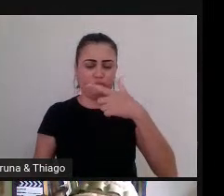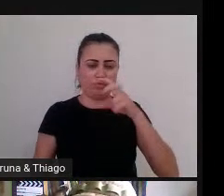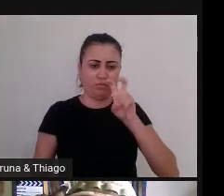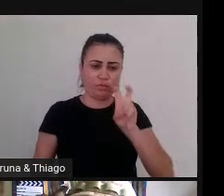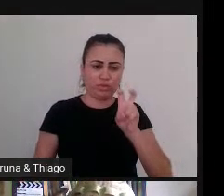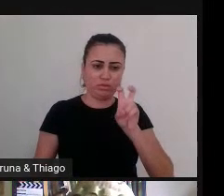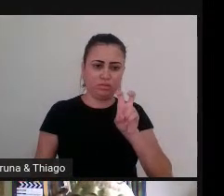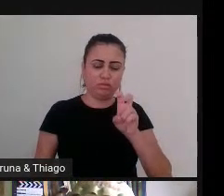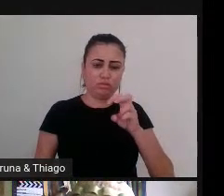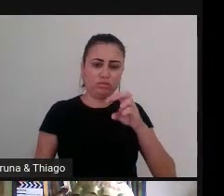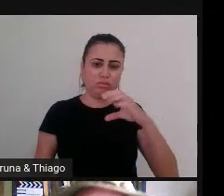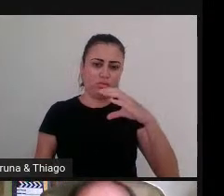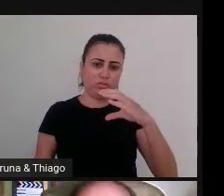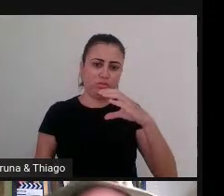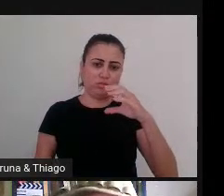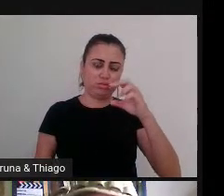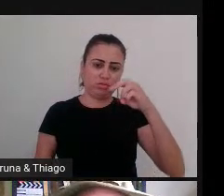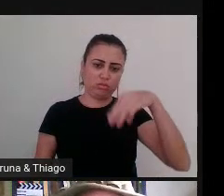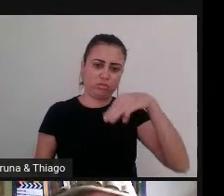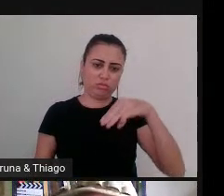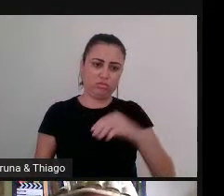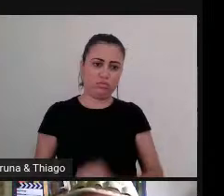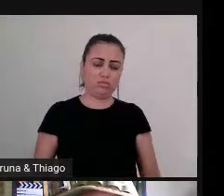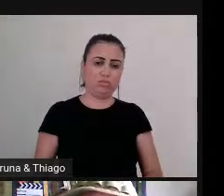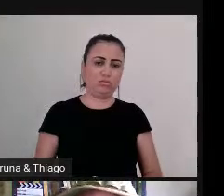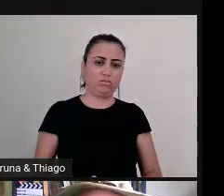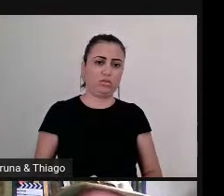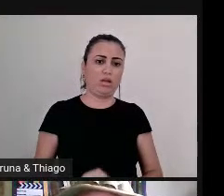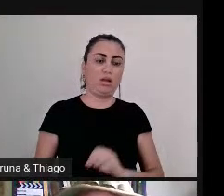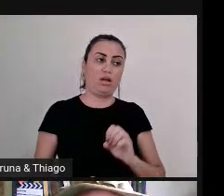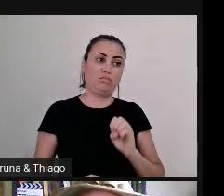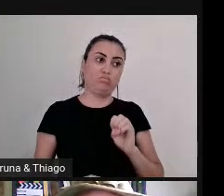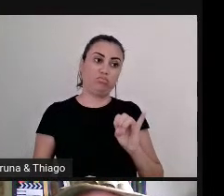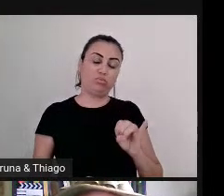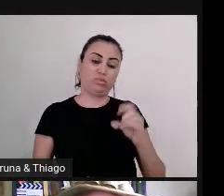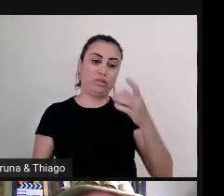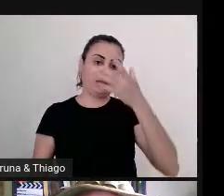a não ser que alguém encontre uma outra caranguejeira de